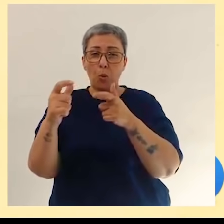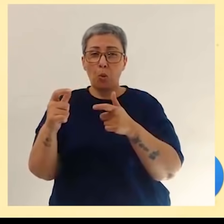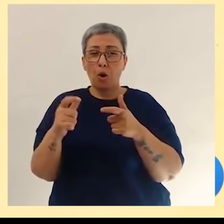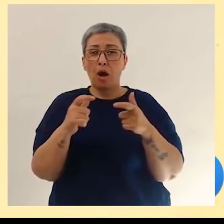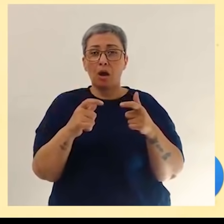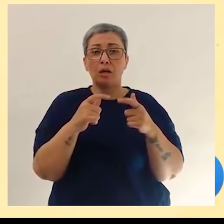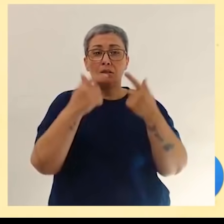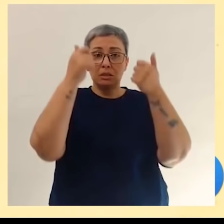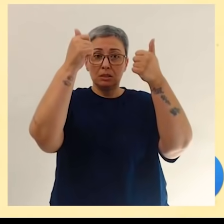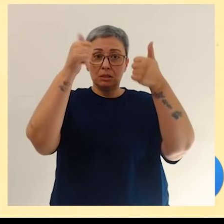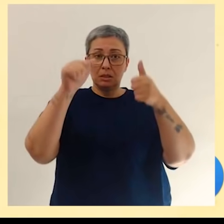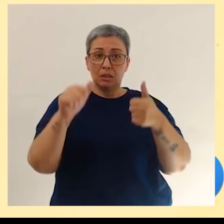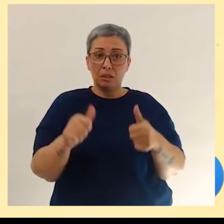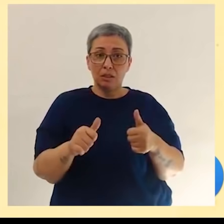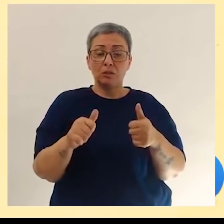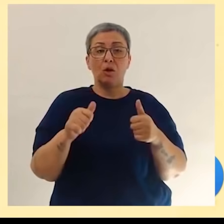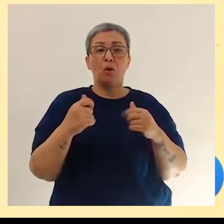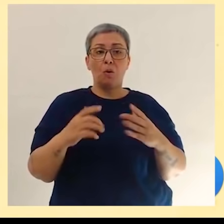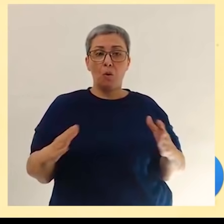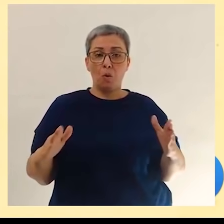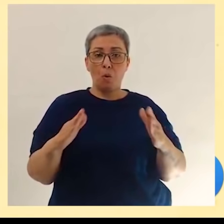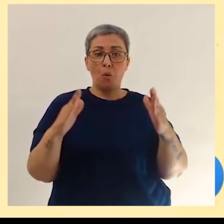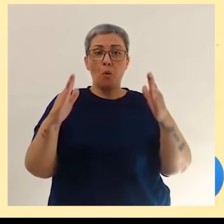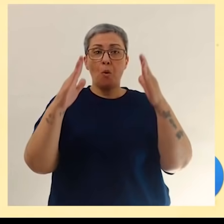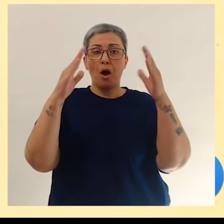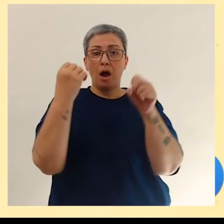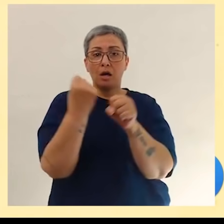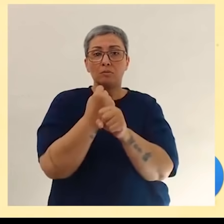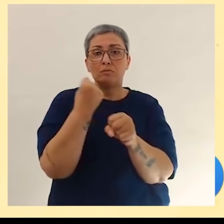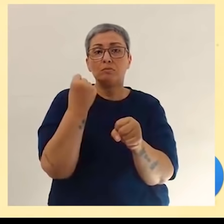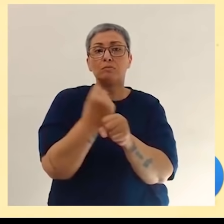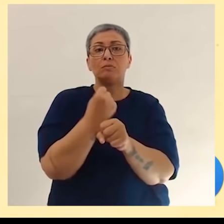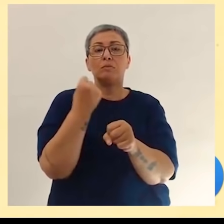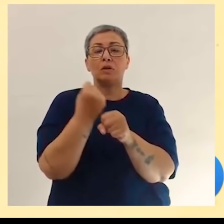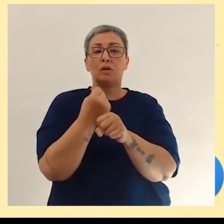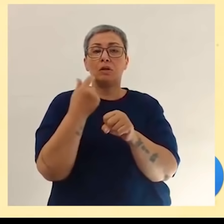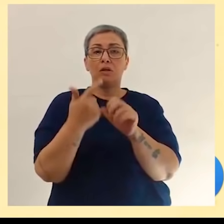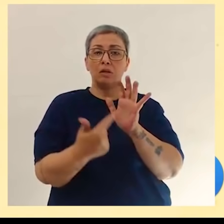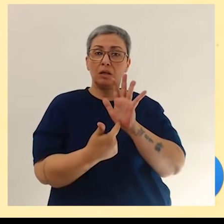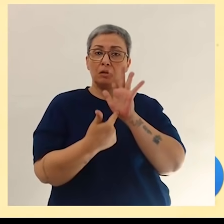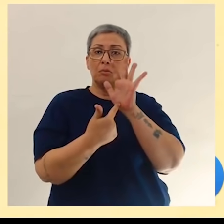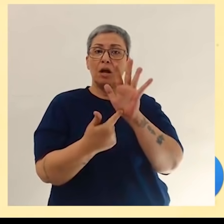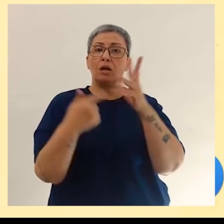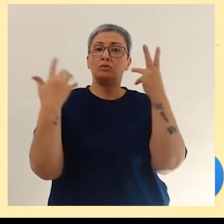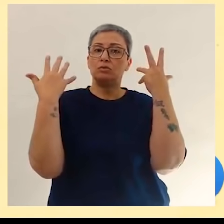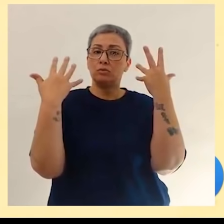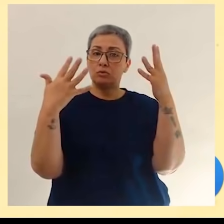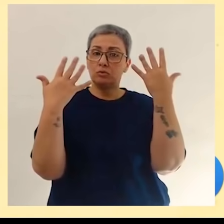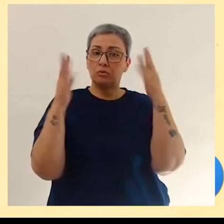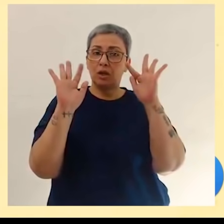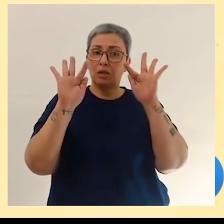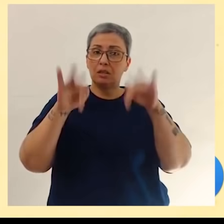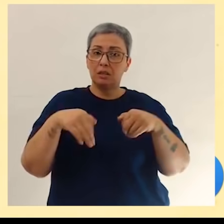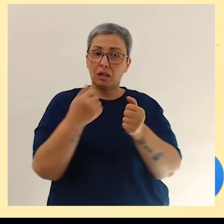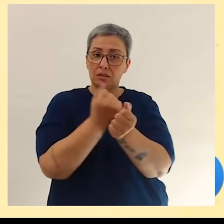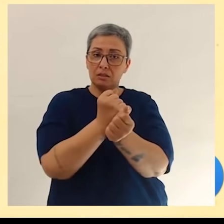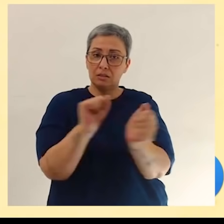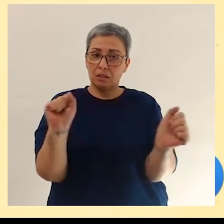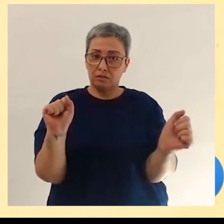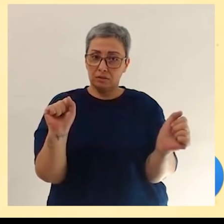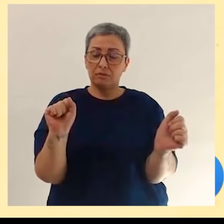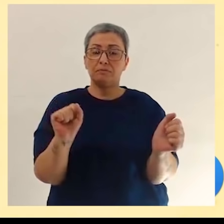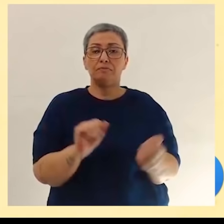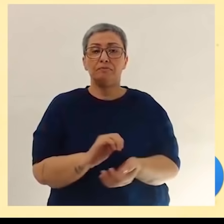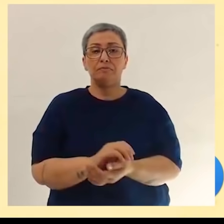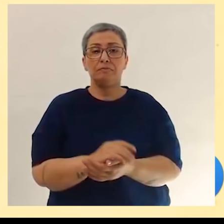locais estátuas, monumentos que foram construídos para celebrar o fim